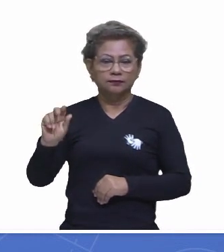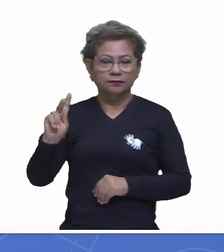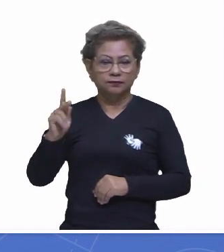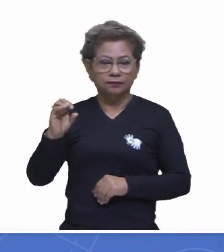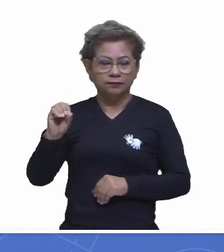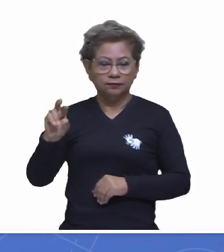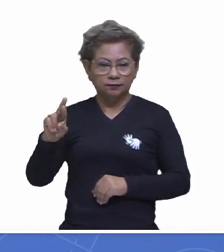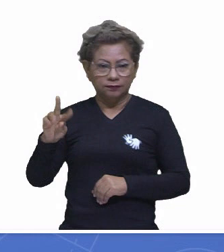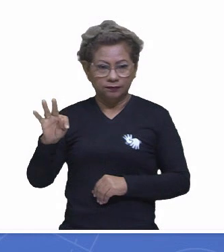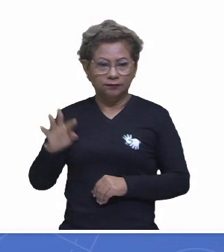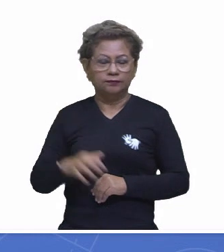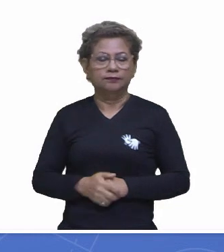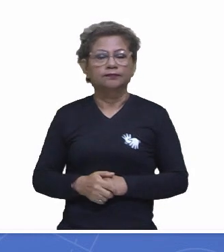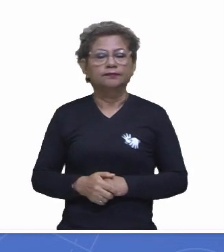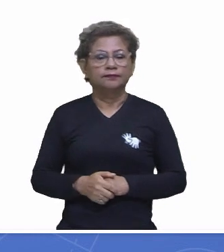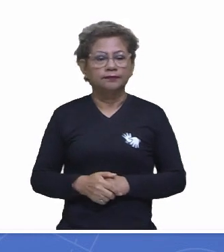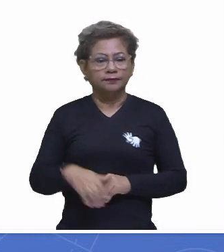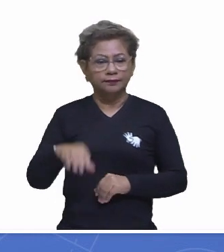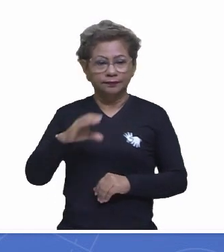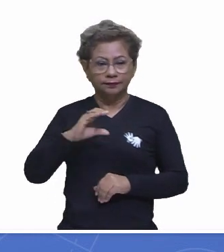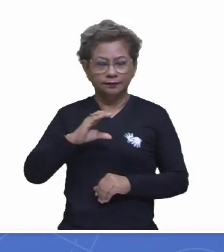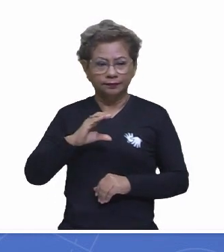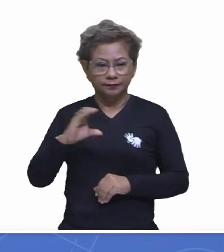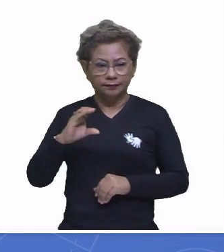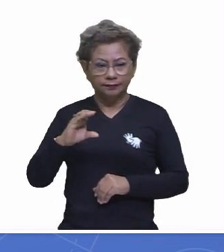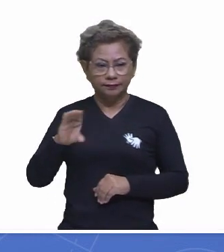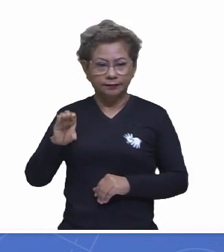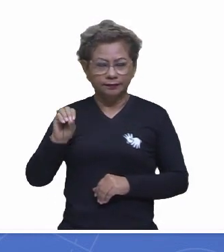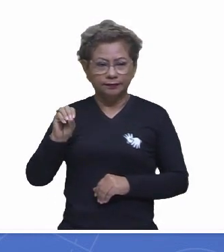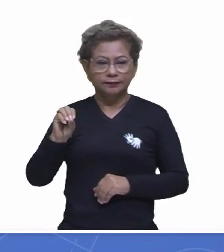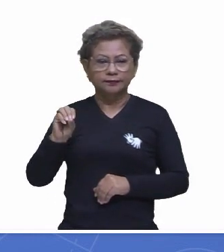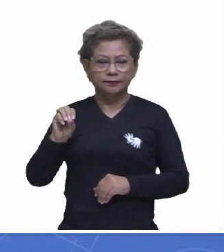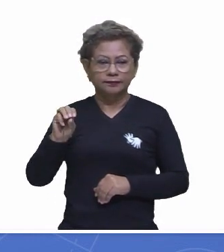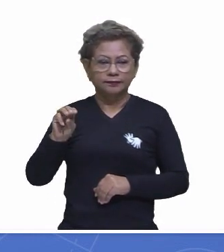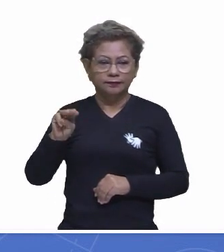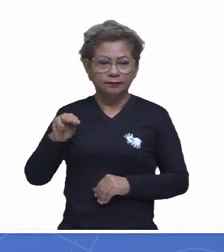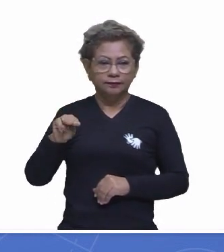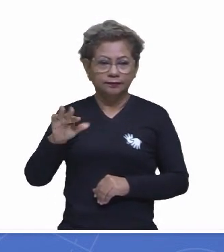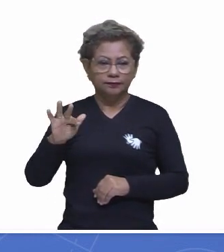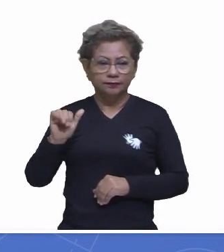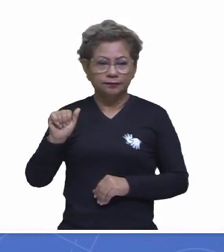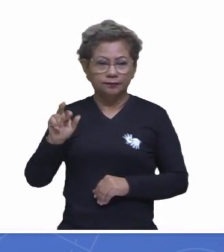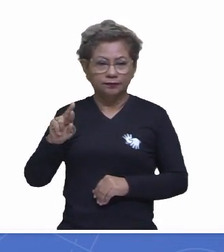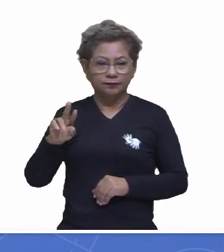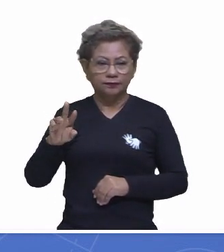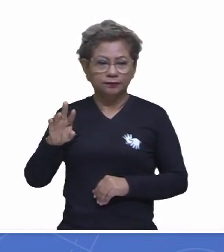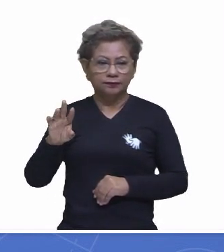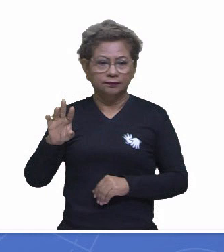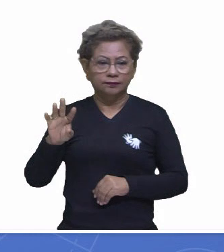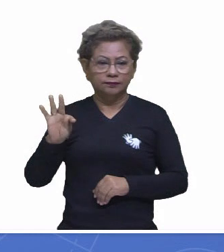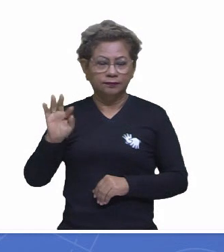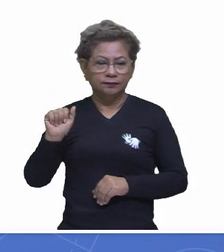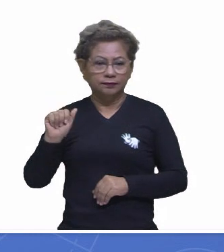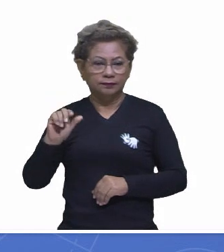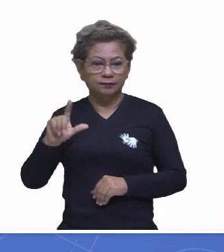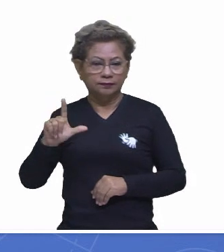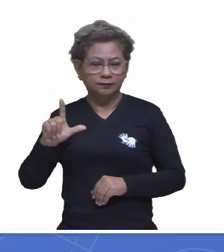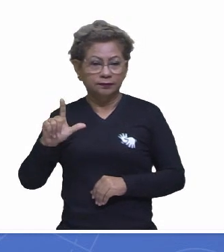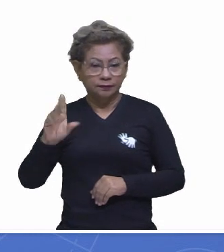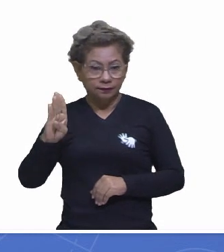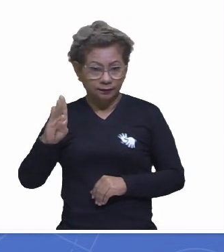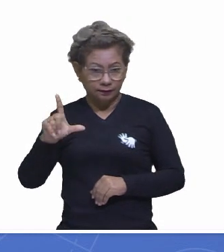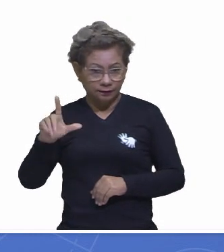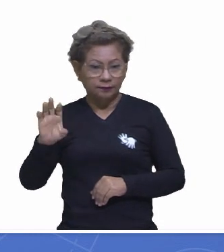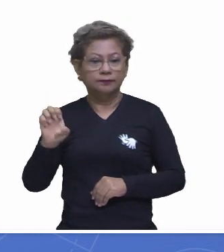and pretty. Letter E, forest, short and house. Repare que todas elas, né, tem 3